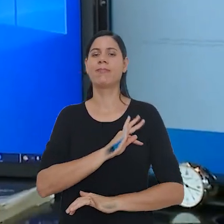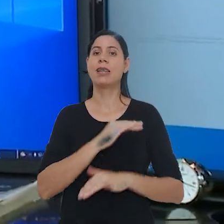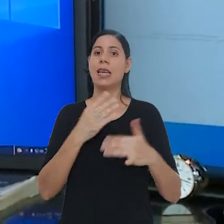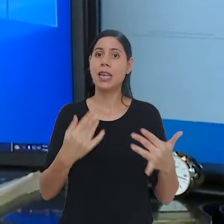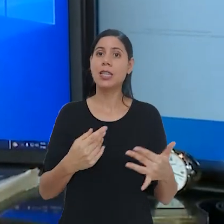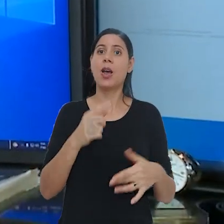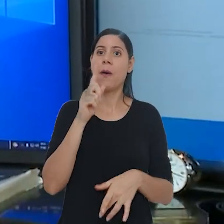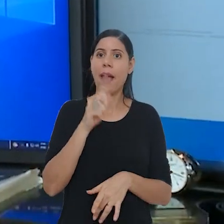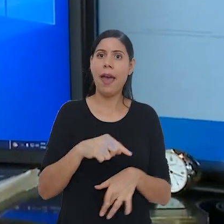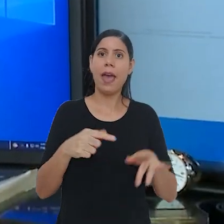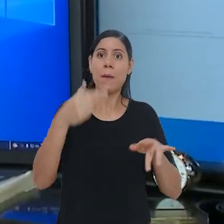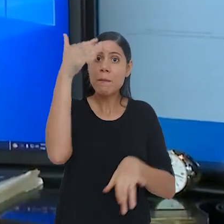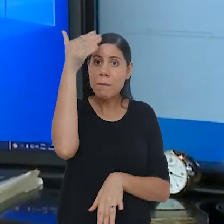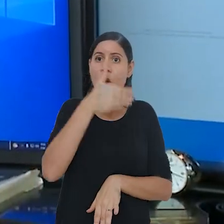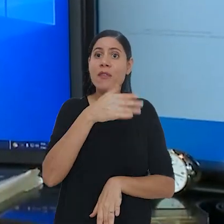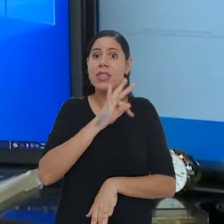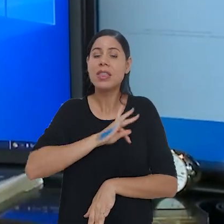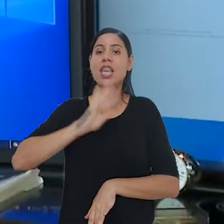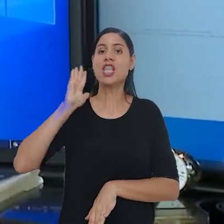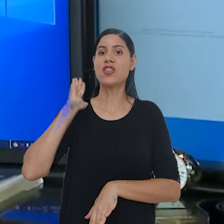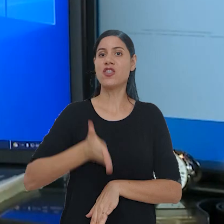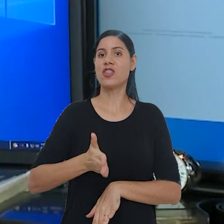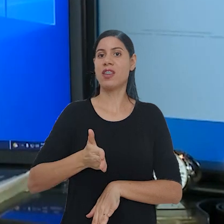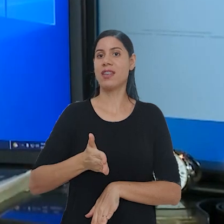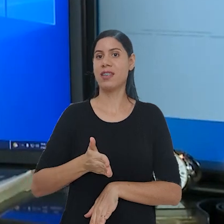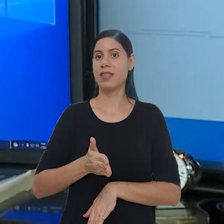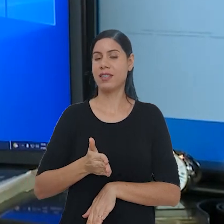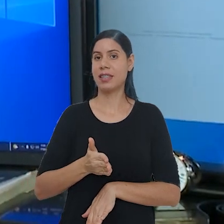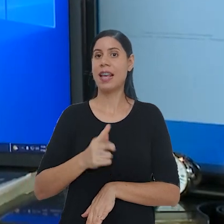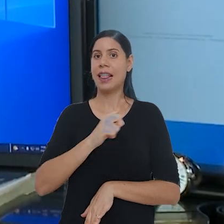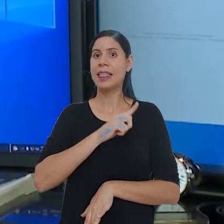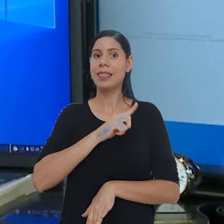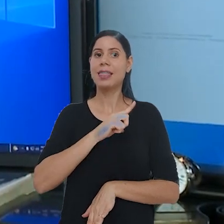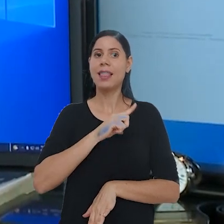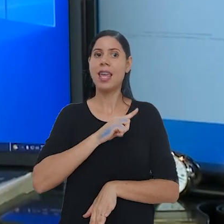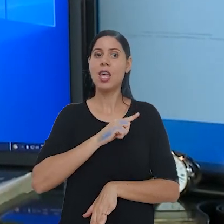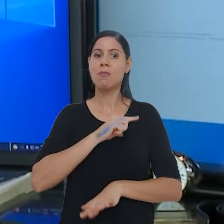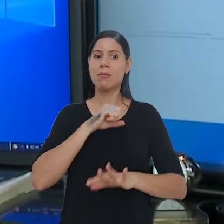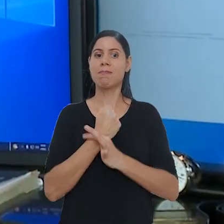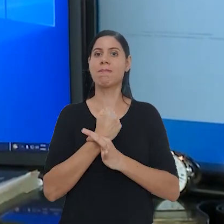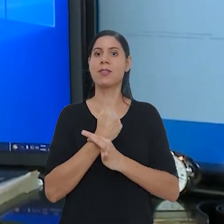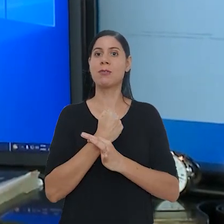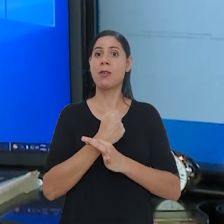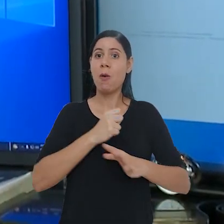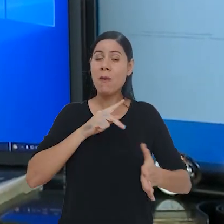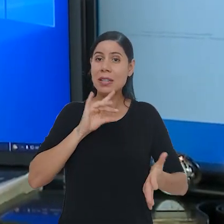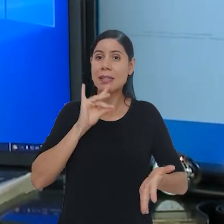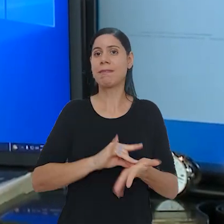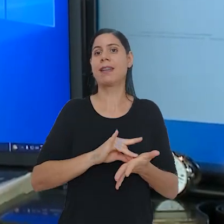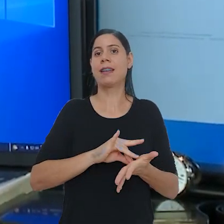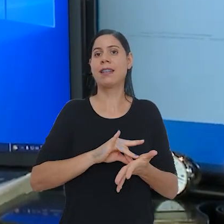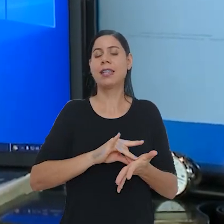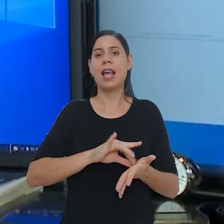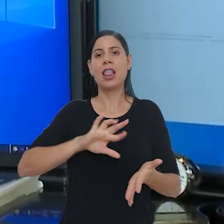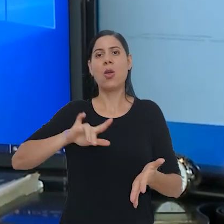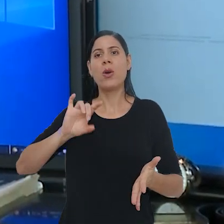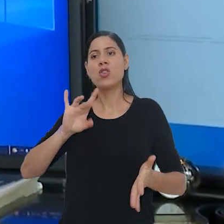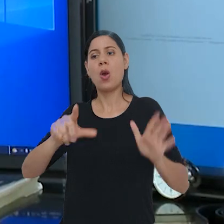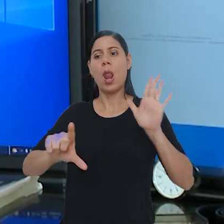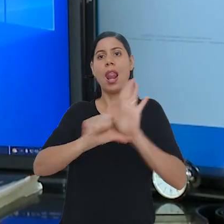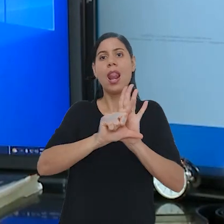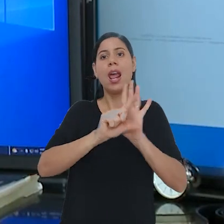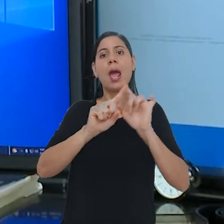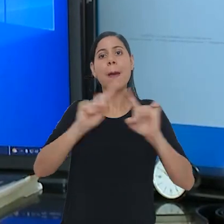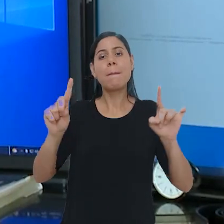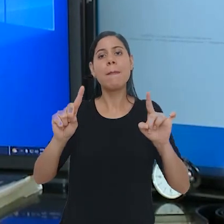legalmente técnica. A prova técnica produzida pelo Inmetro, ela goza de uma certeza, de uma veracidade que